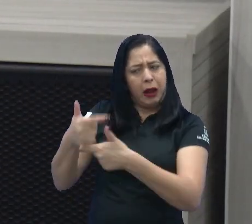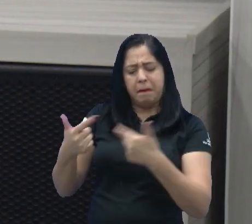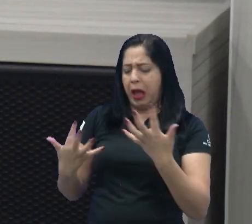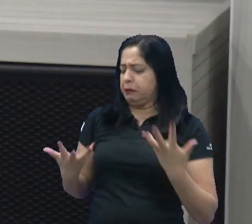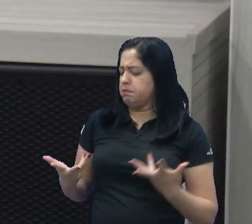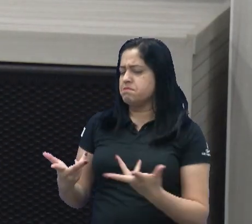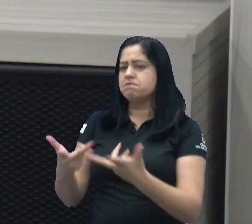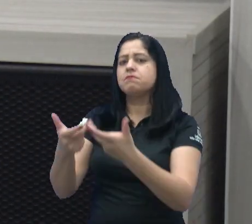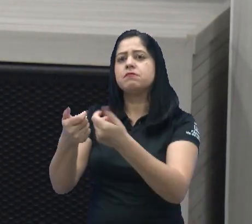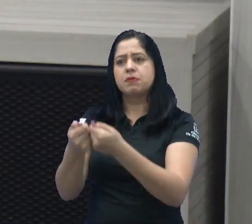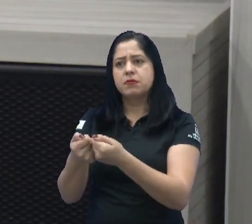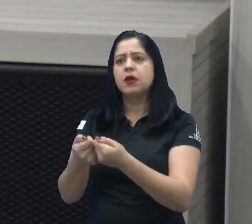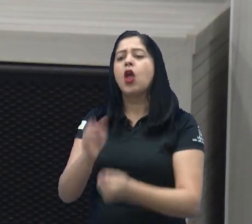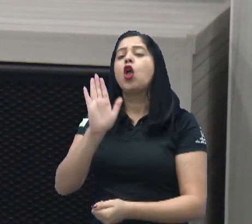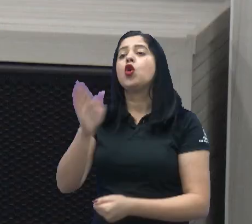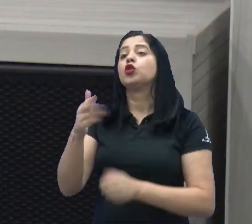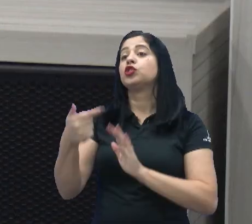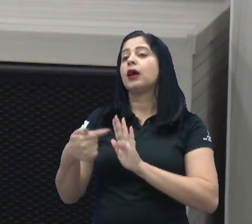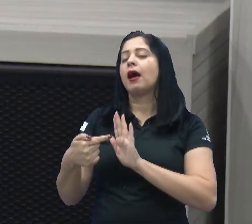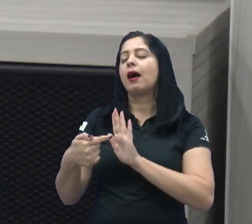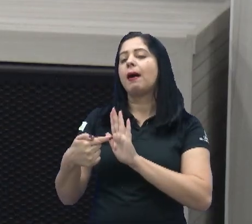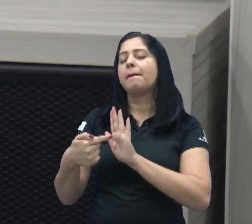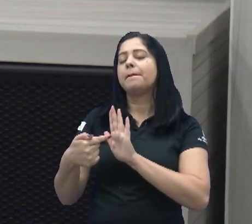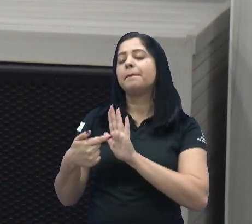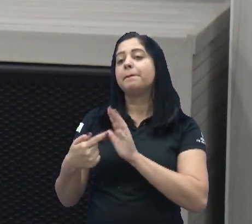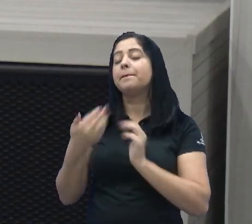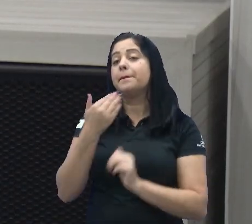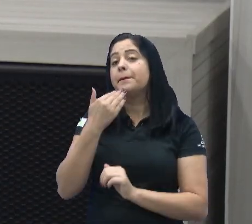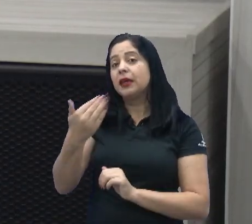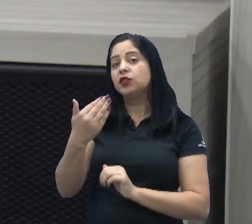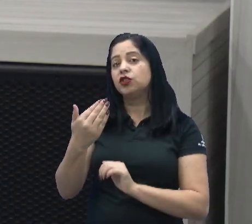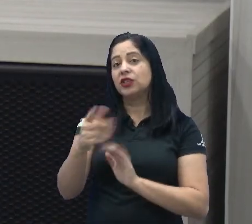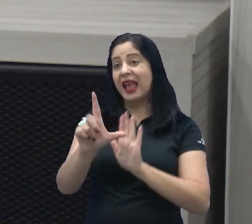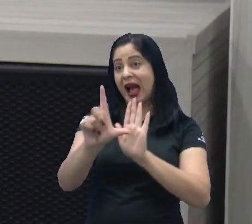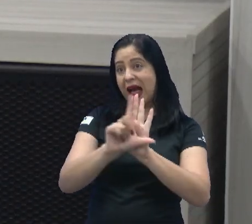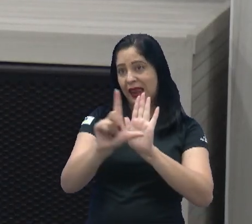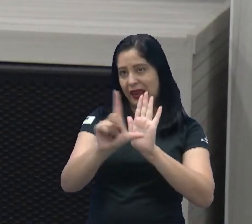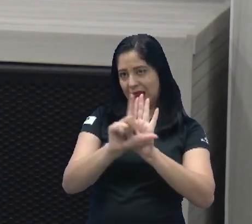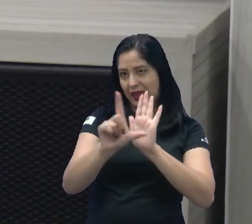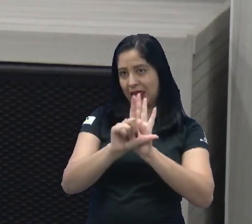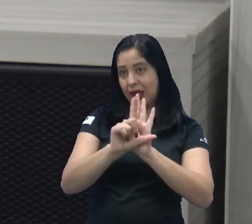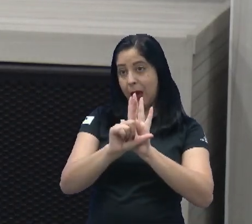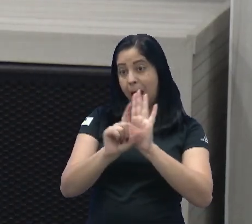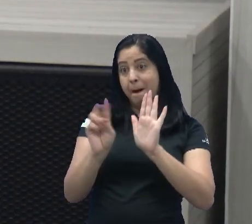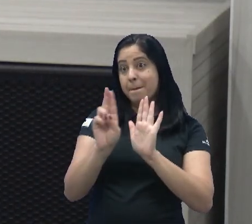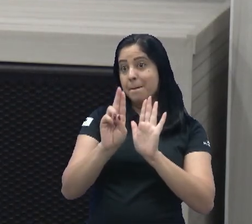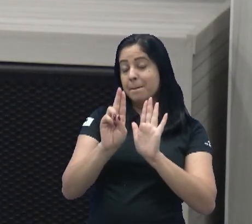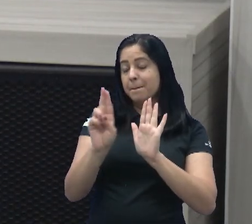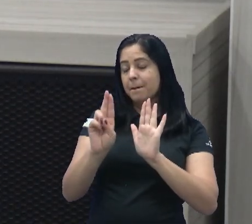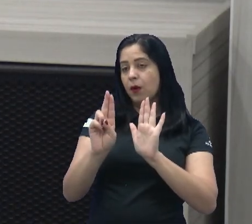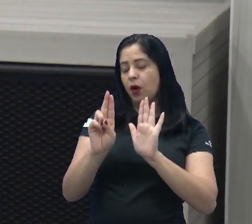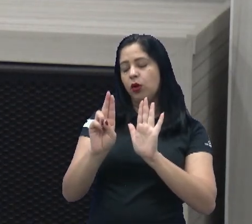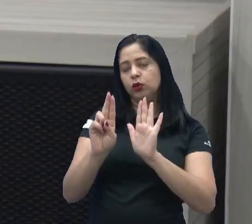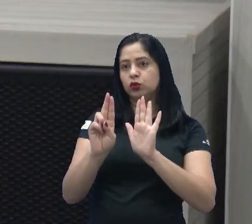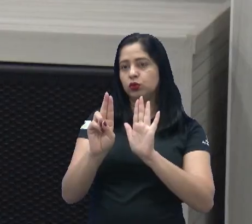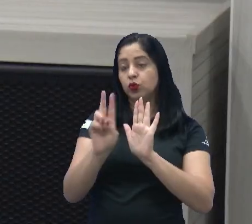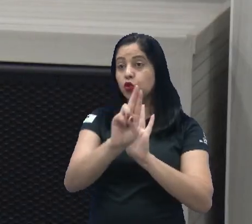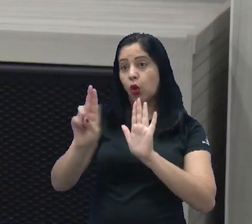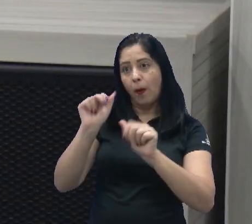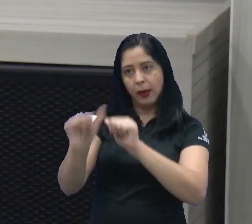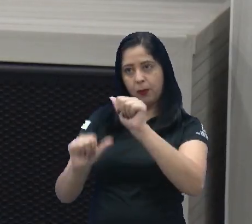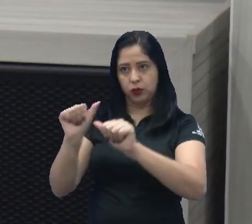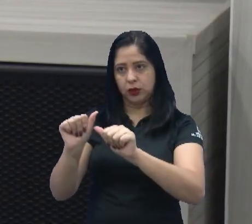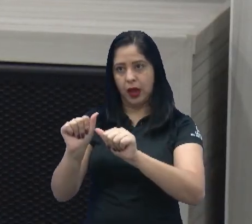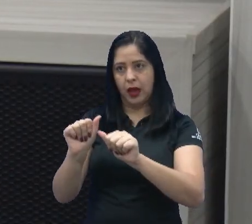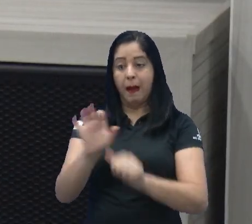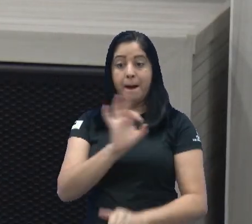a alteração da lei orgânica do município para alterar de guarda municipal para a polícia municipal. Projeto que nós compartilhamos aqui com